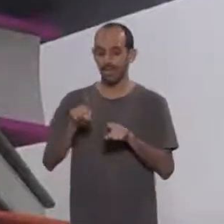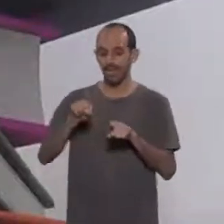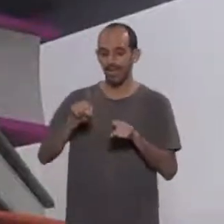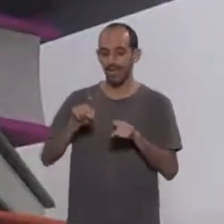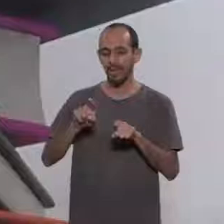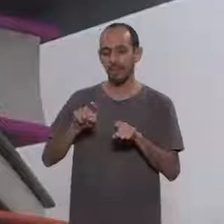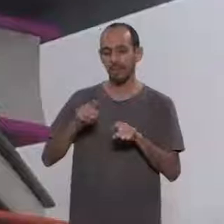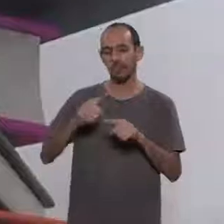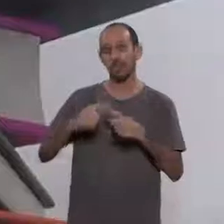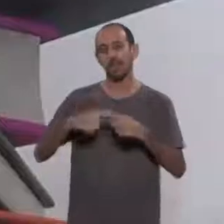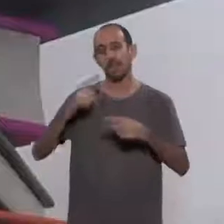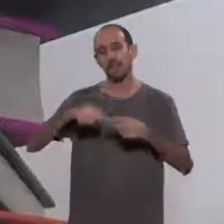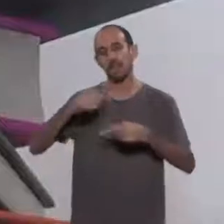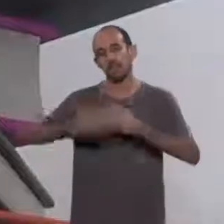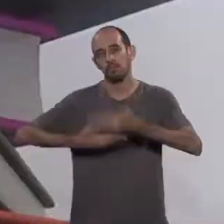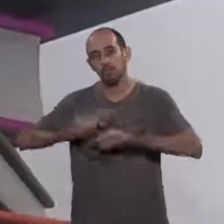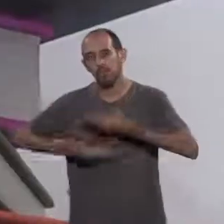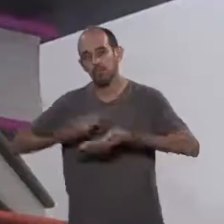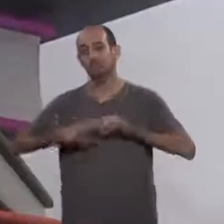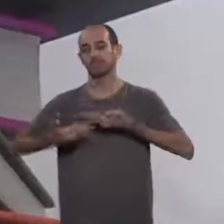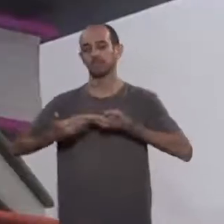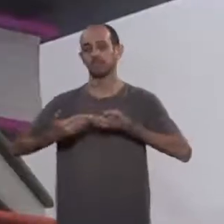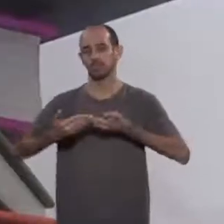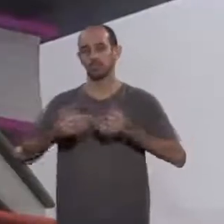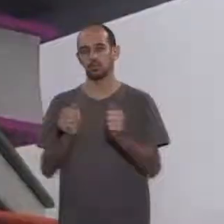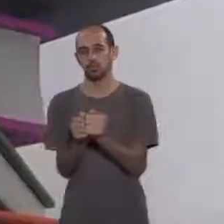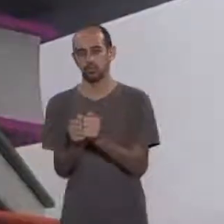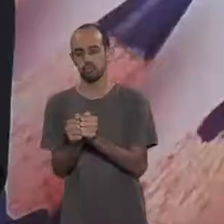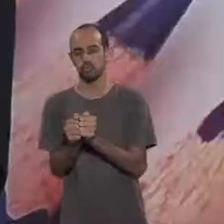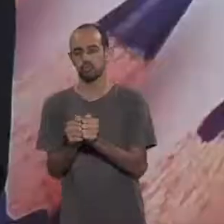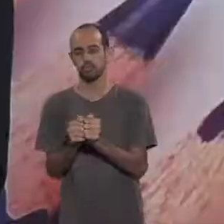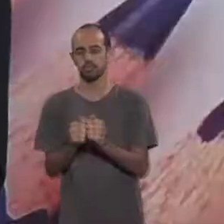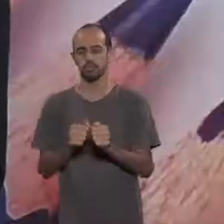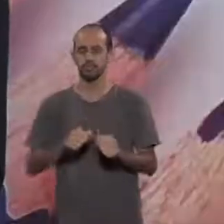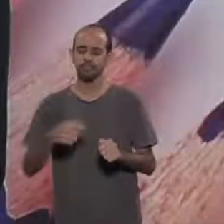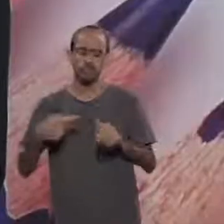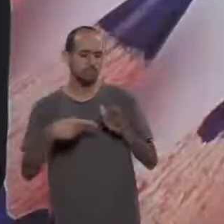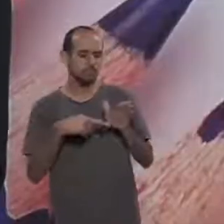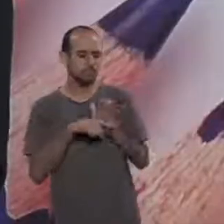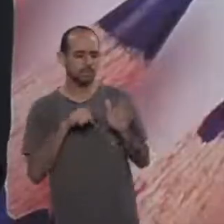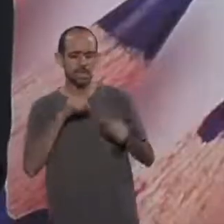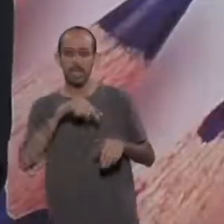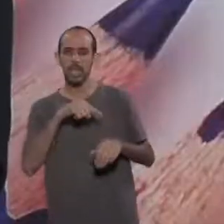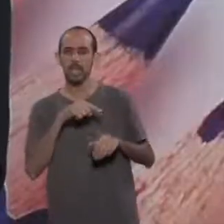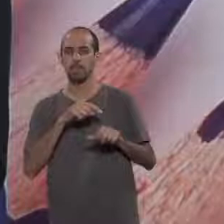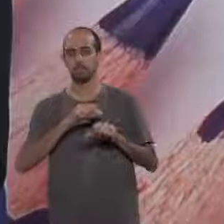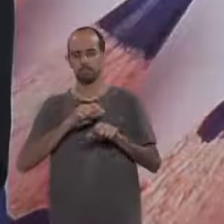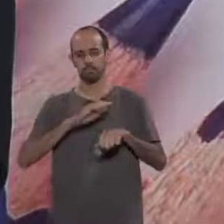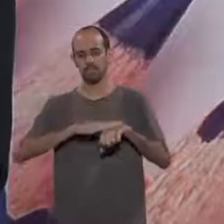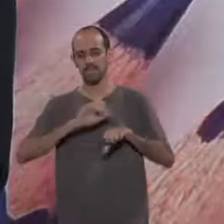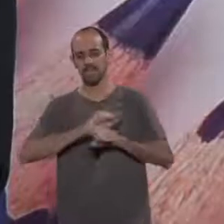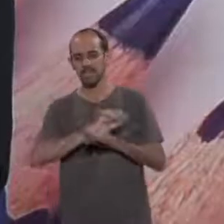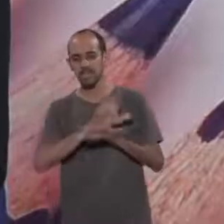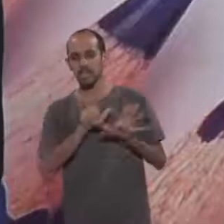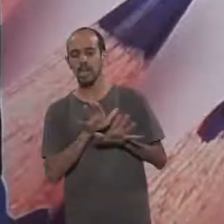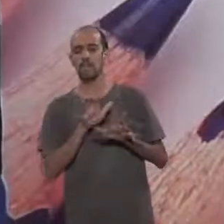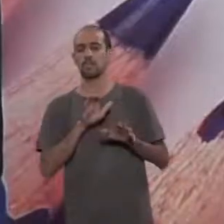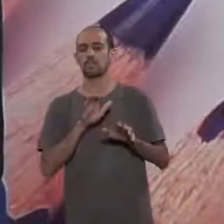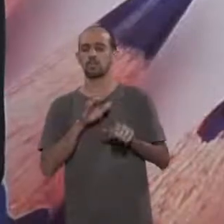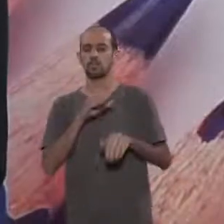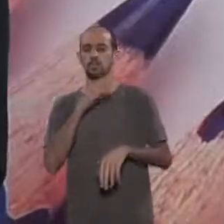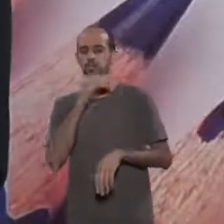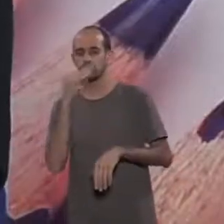aprendendo junto com essas pessoas com deficiência, entendeu? Você acha que fica mais nítido isso e, portanto, pode ser